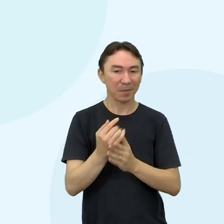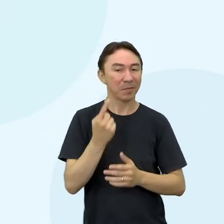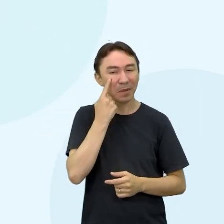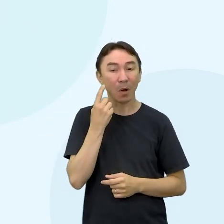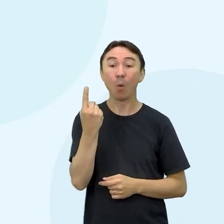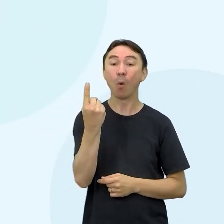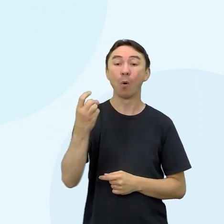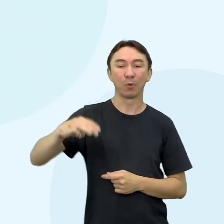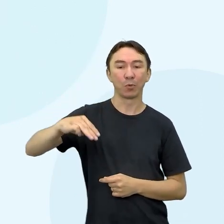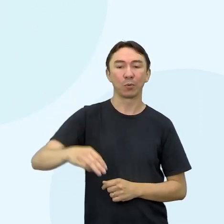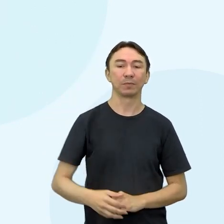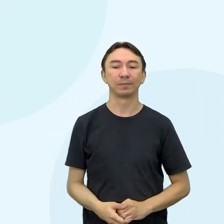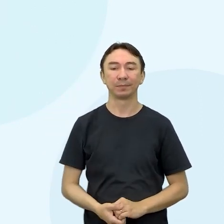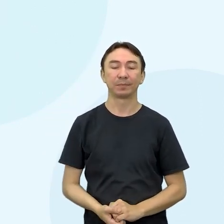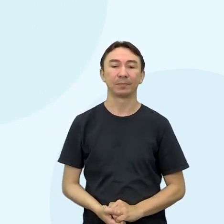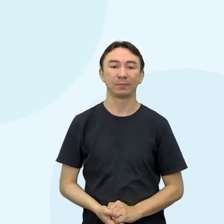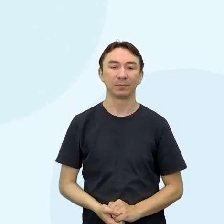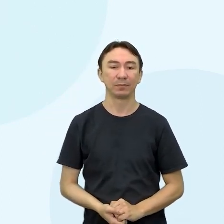chat.